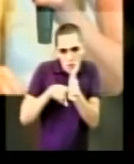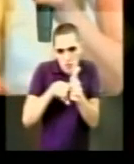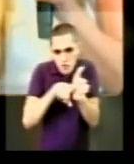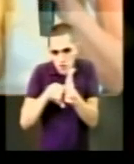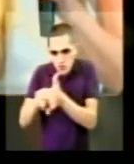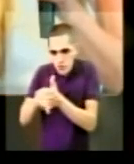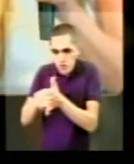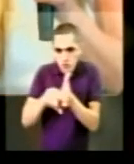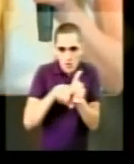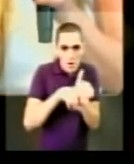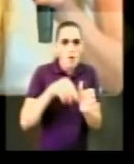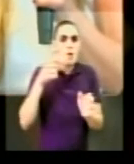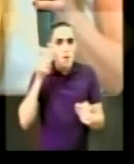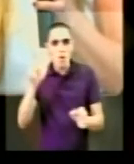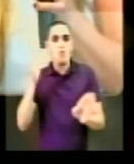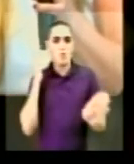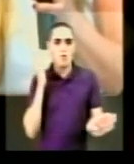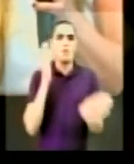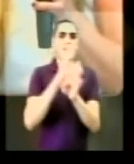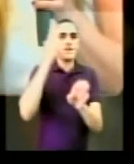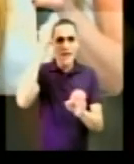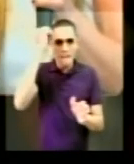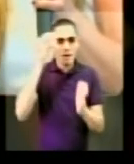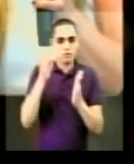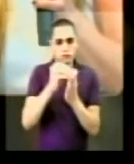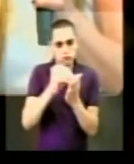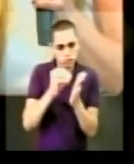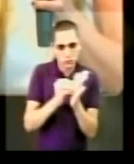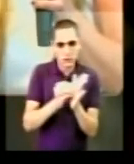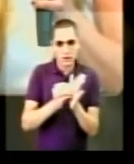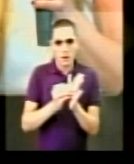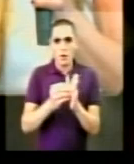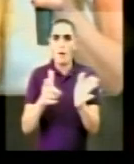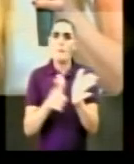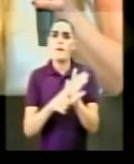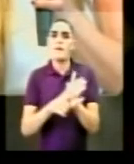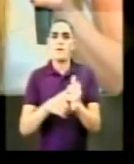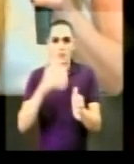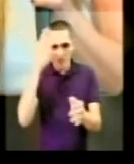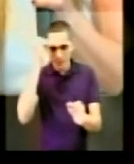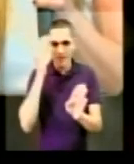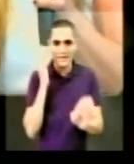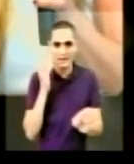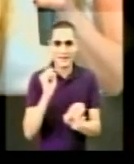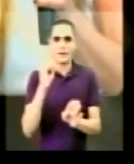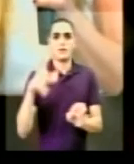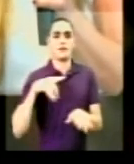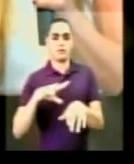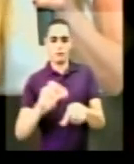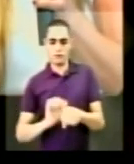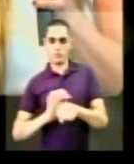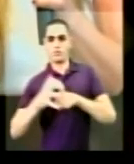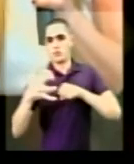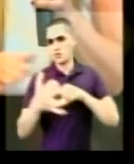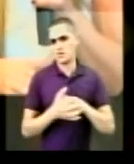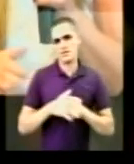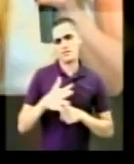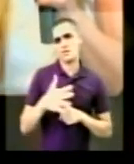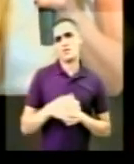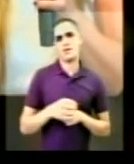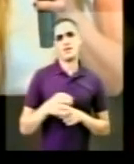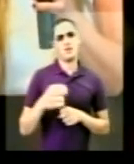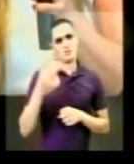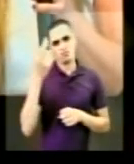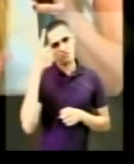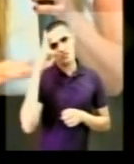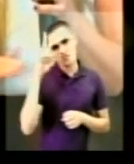exames.riopreto.sp.gov.br/covid, e ele vai conseguir acessar o seu resultado. Ressaltamos para a pessoa entrar dentro de 72 horas, até, se tiver um final